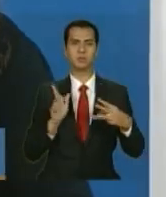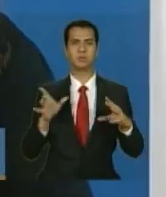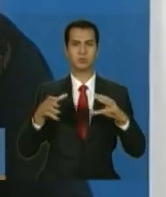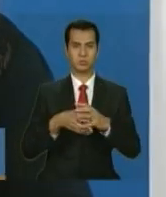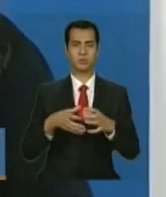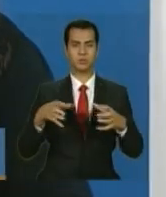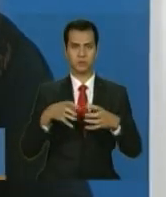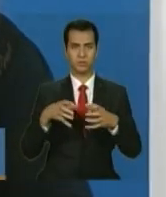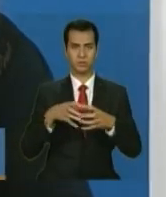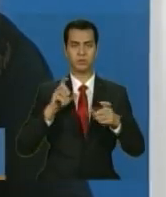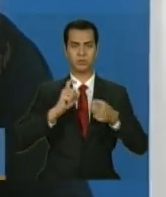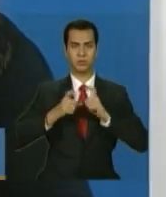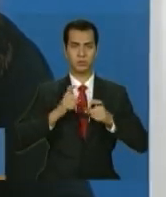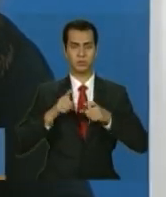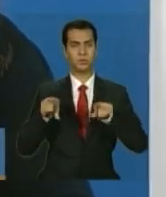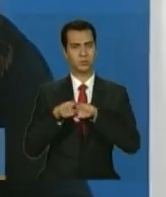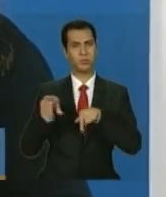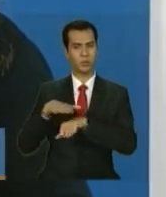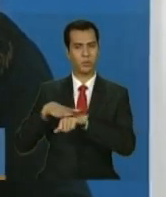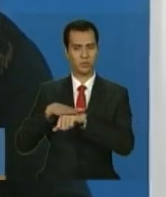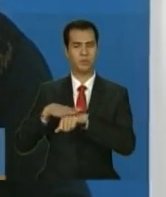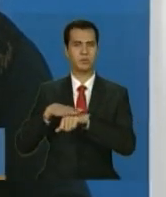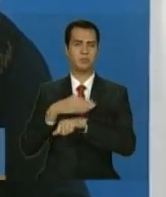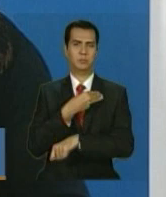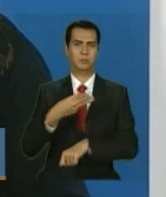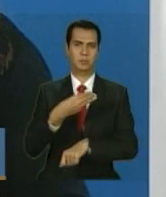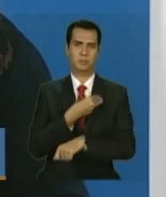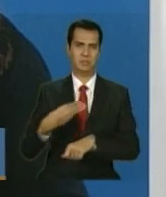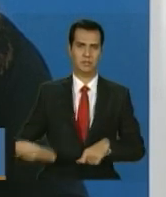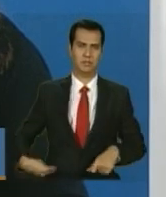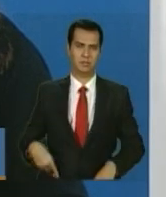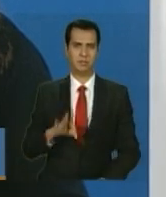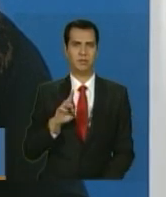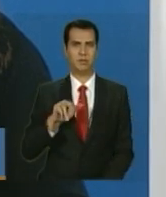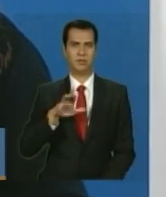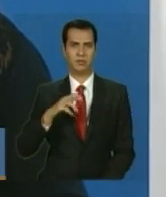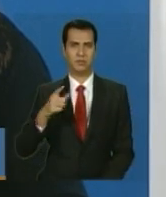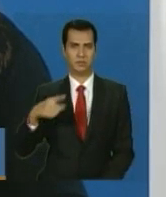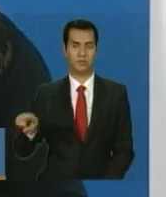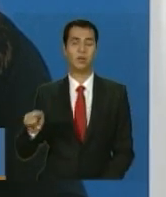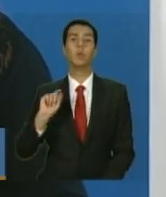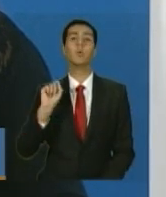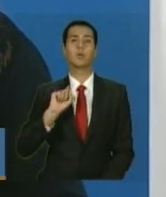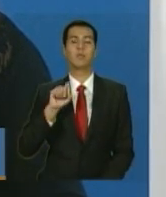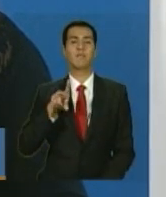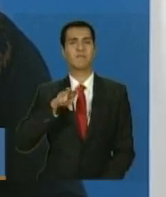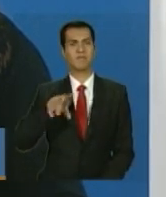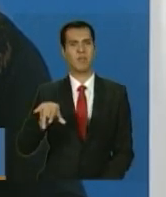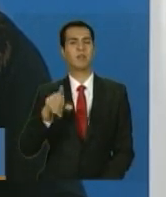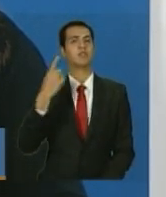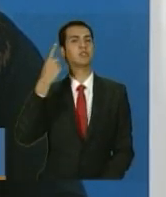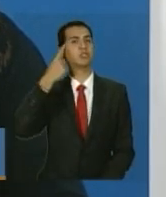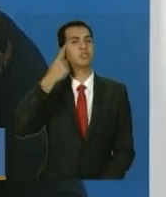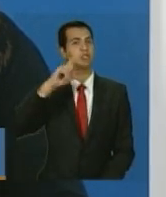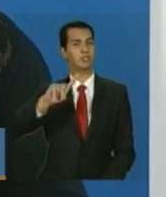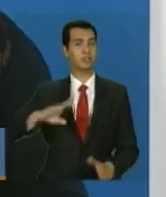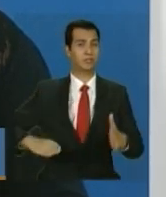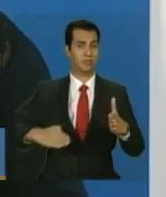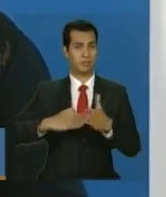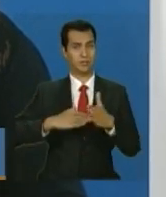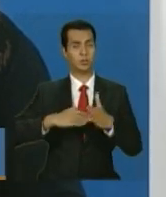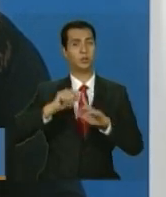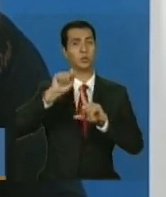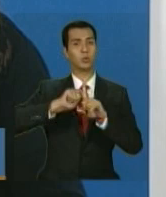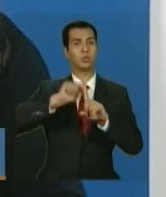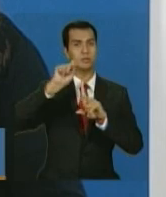conversa com a ministra Tereza Campelo, ambos acharam por bem fazer a prorrogação dos prazos da revisão cadastral e das auditorias por